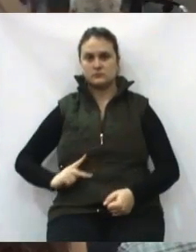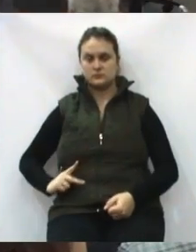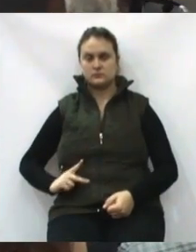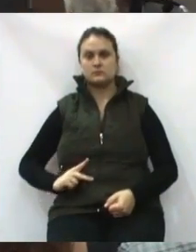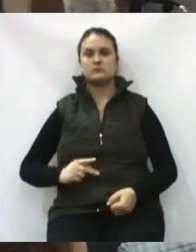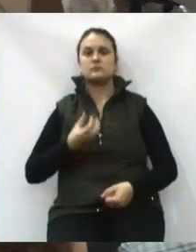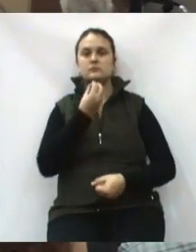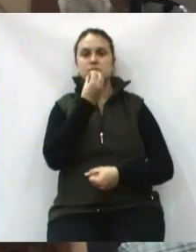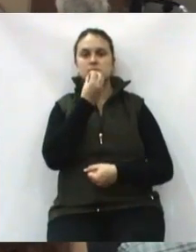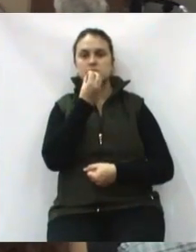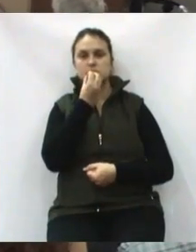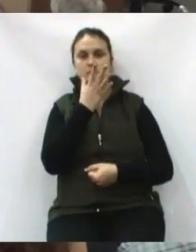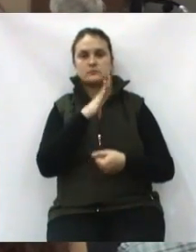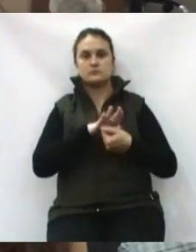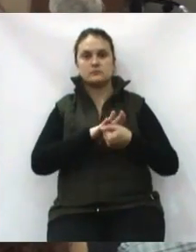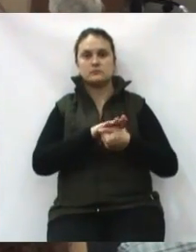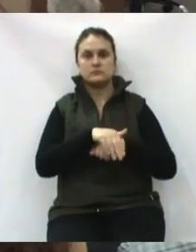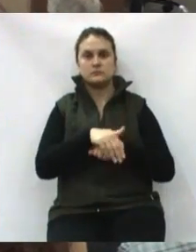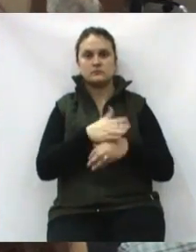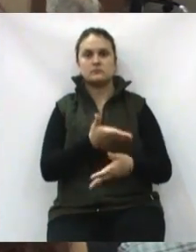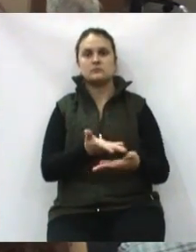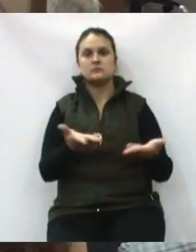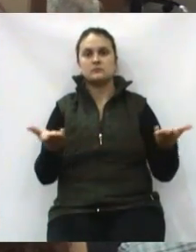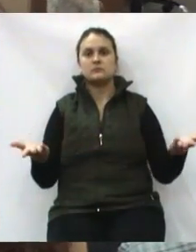eu desejo uma boa noite a todos.